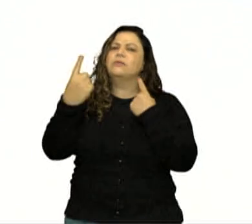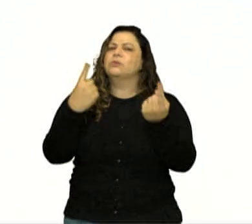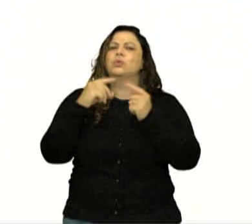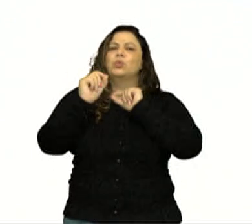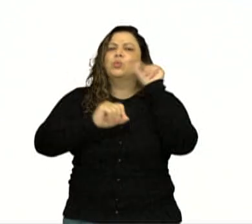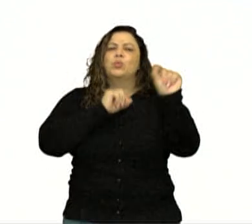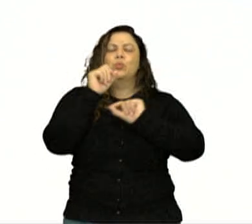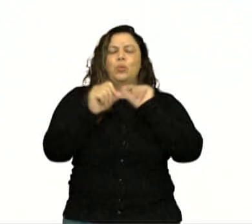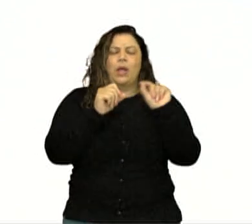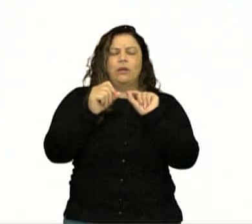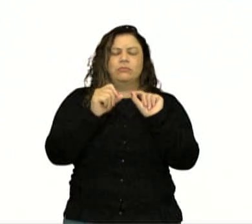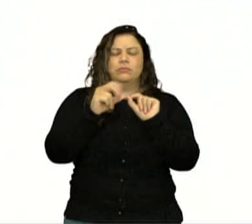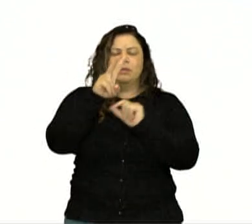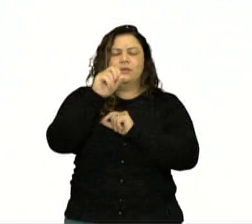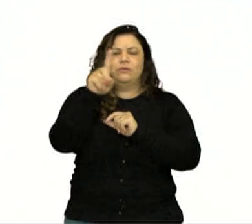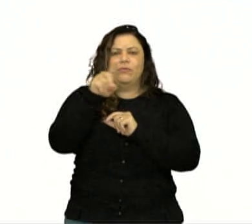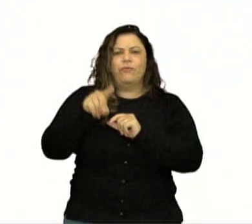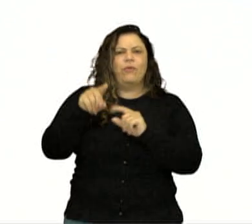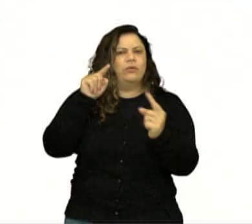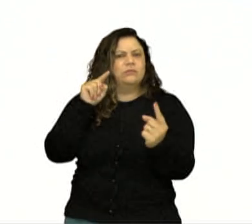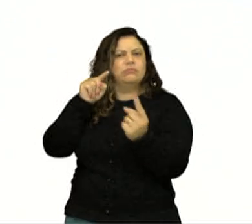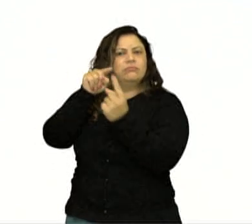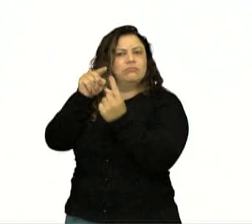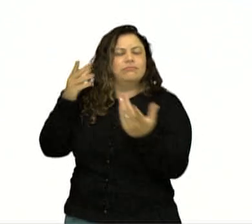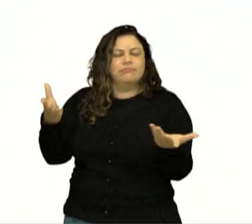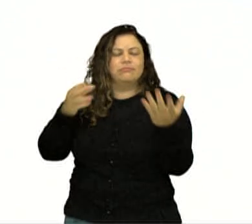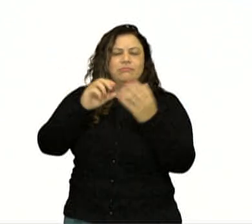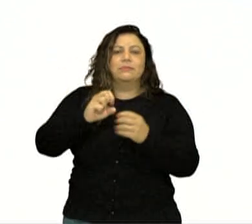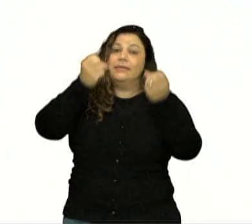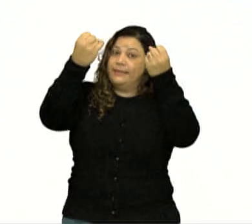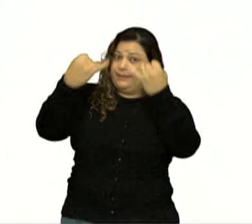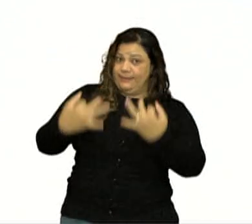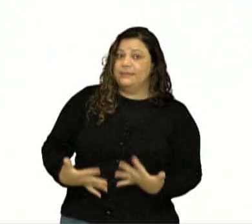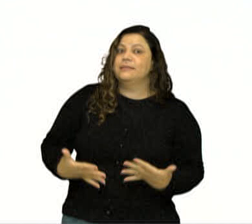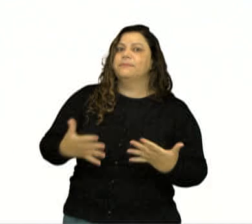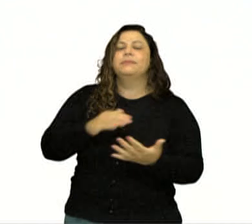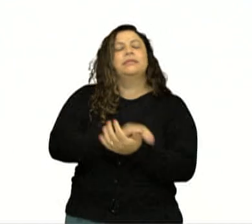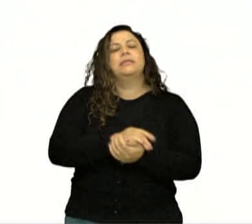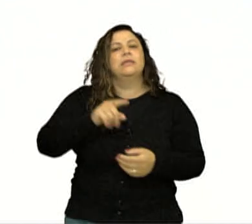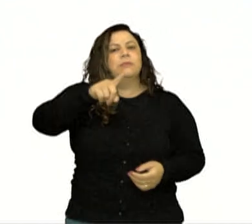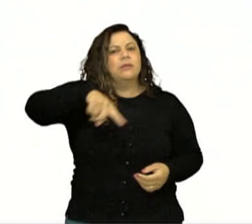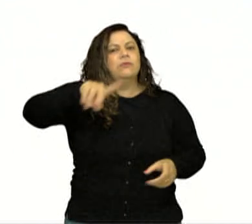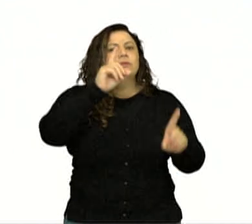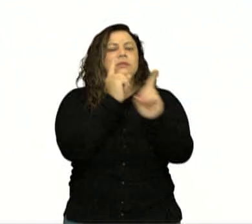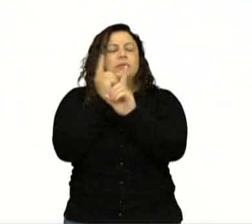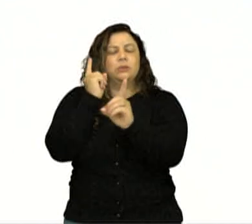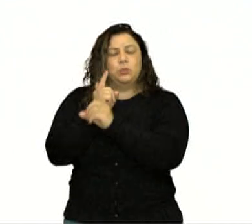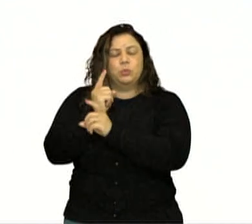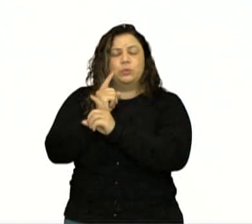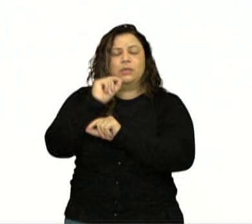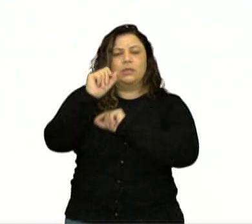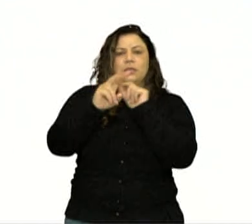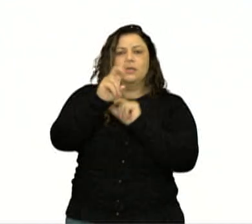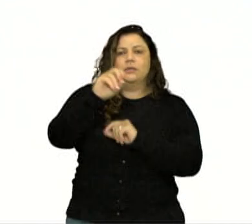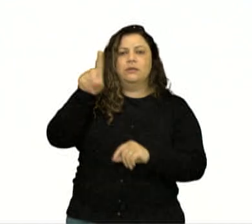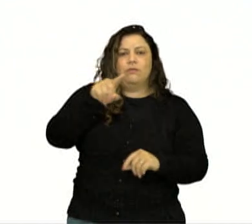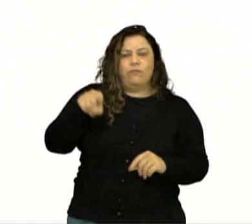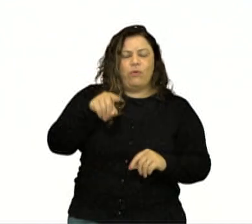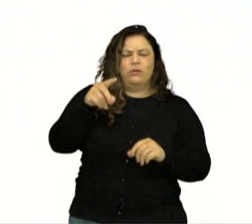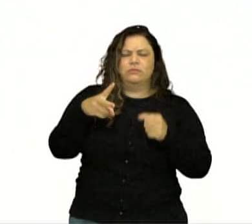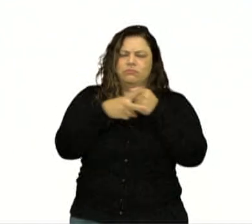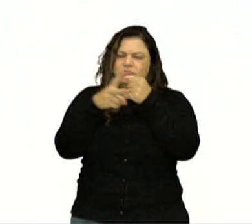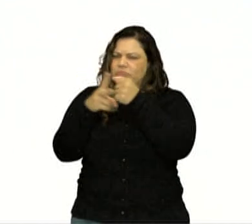pode ser identificada? Justifique. Para você encontrar a voz verbal, você tem que encontrar o